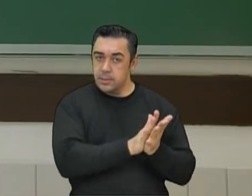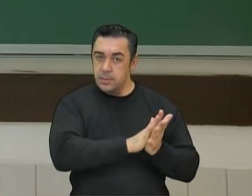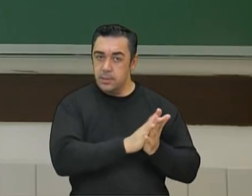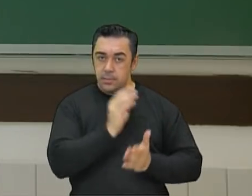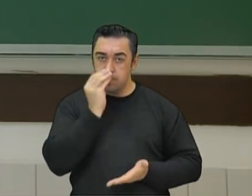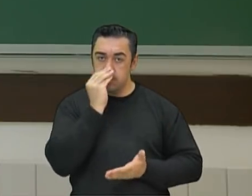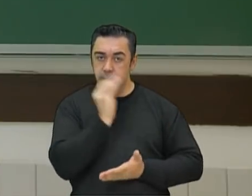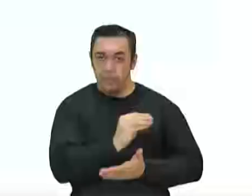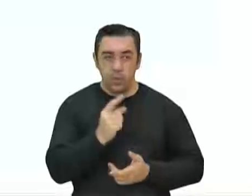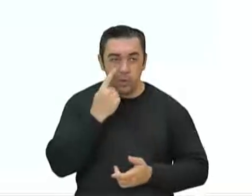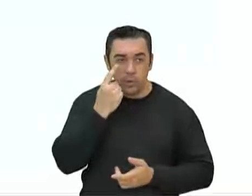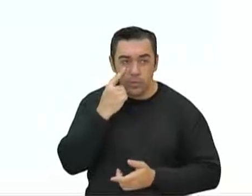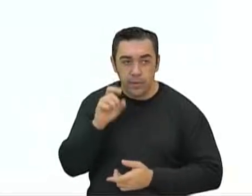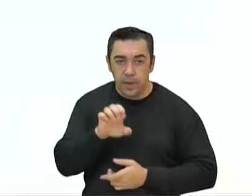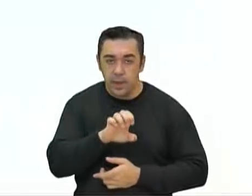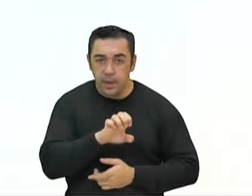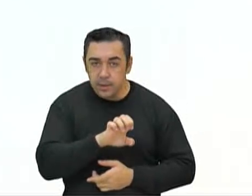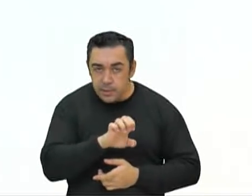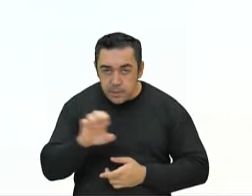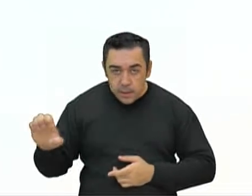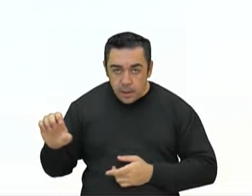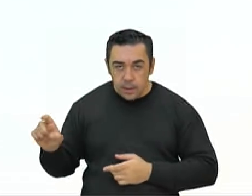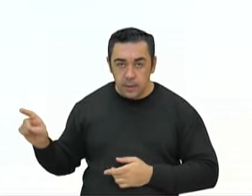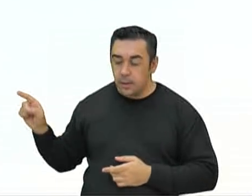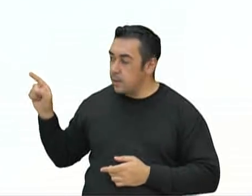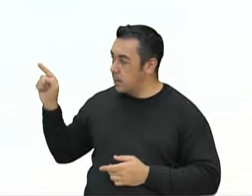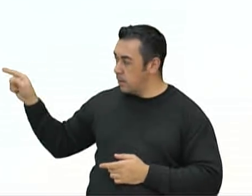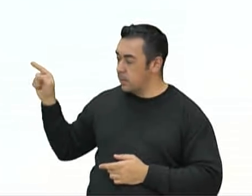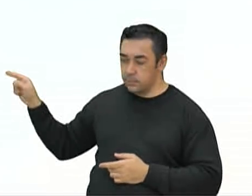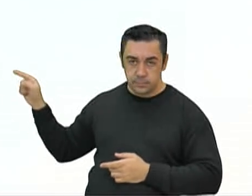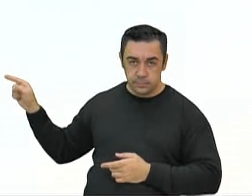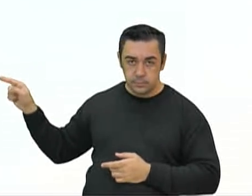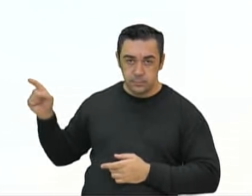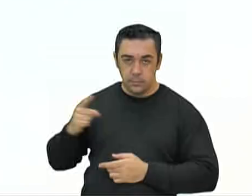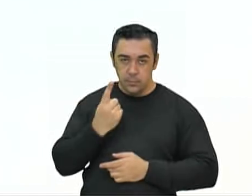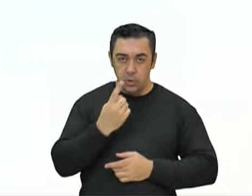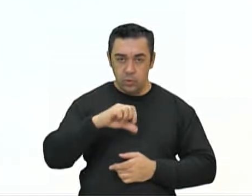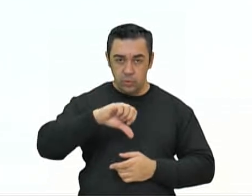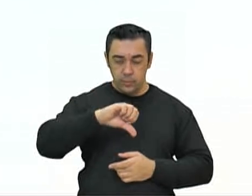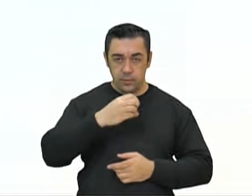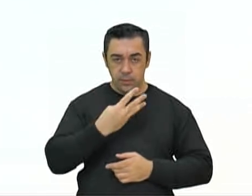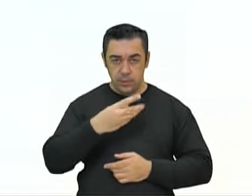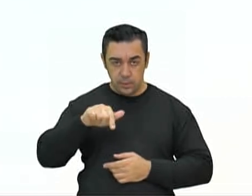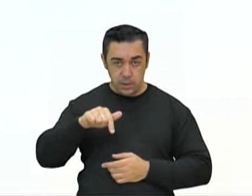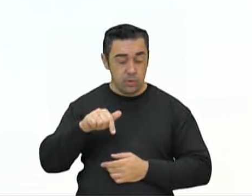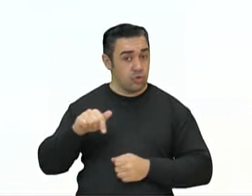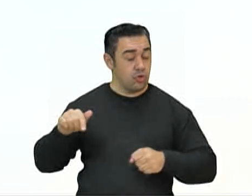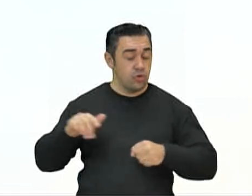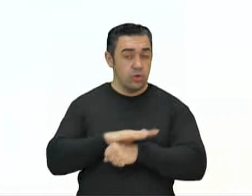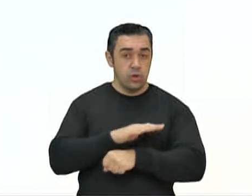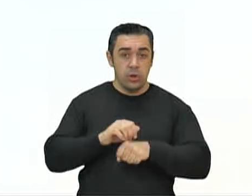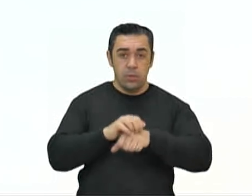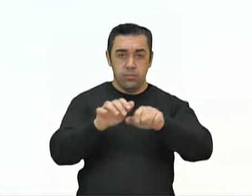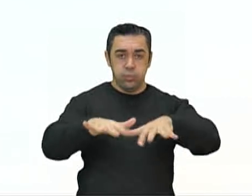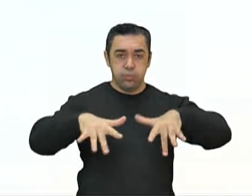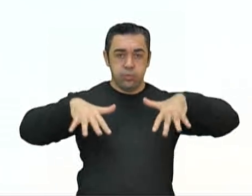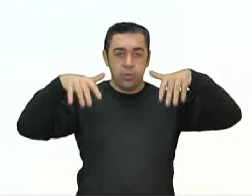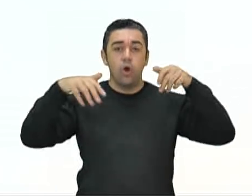tem aqui do lado esquerdo o Estádio Olímpico de Berlim em 37, repleto de jovens